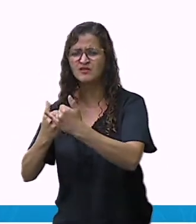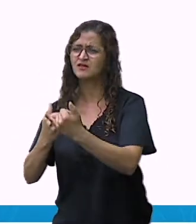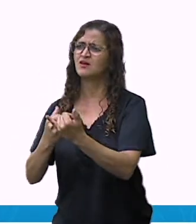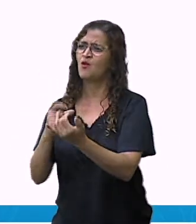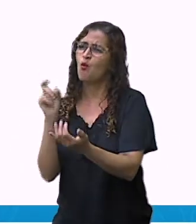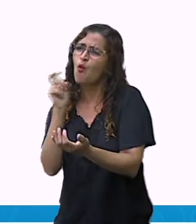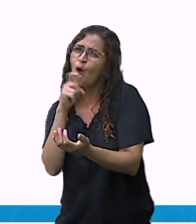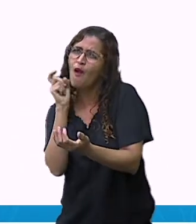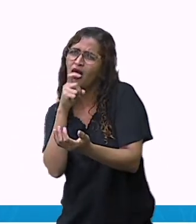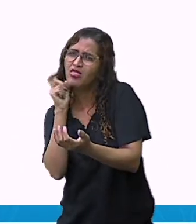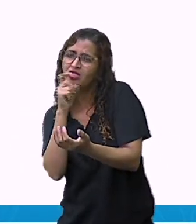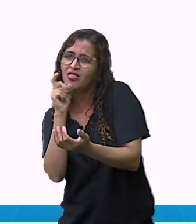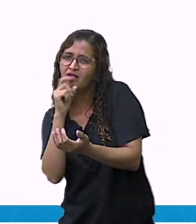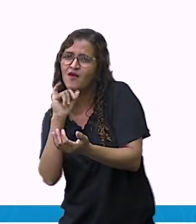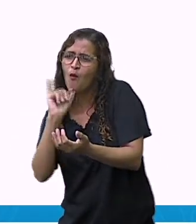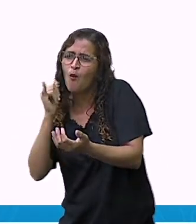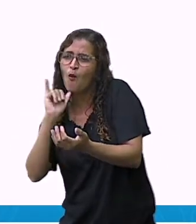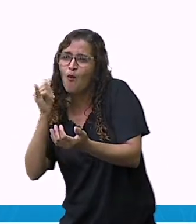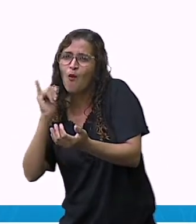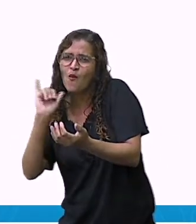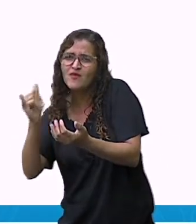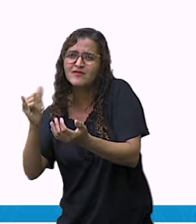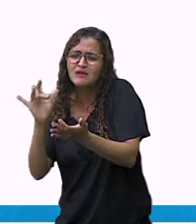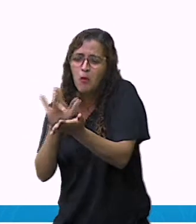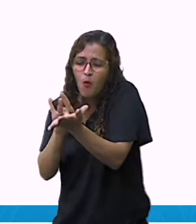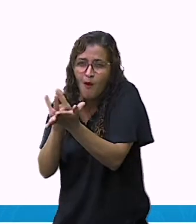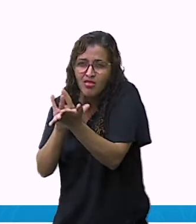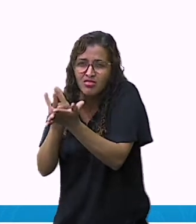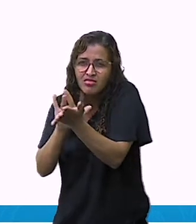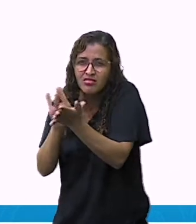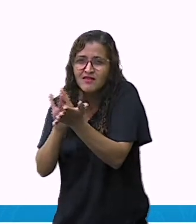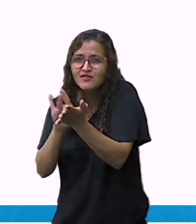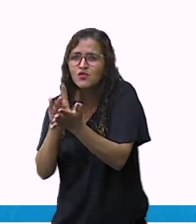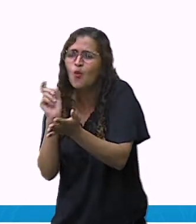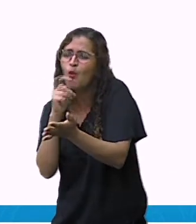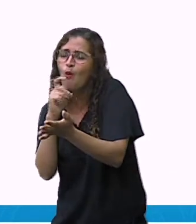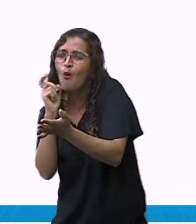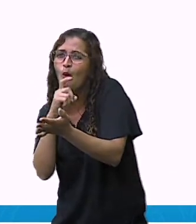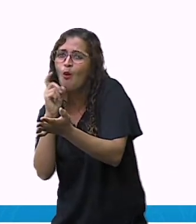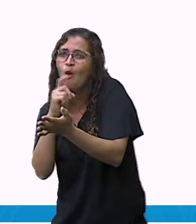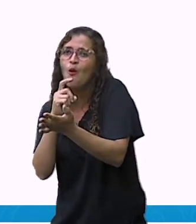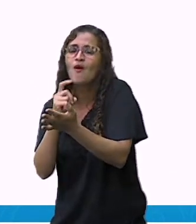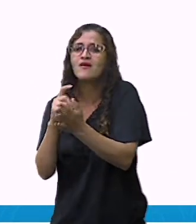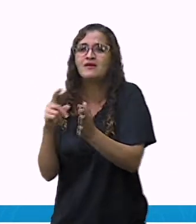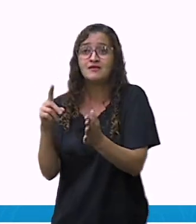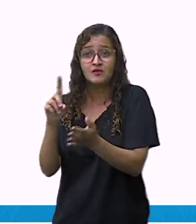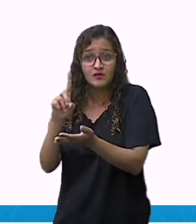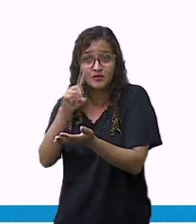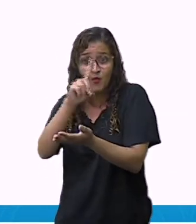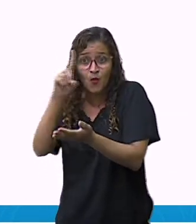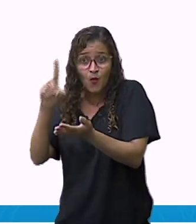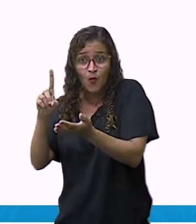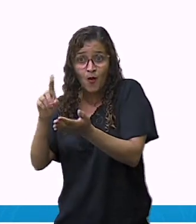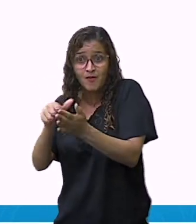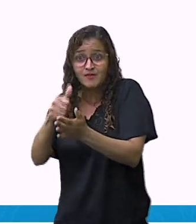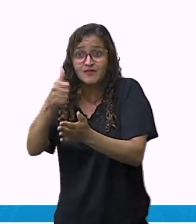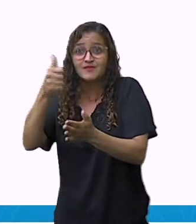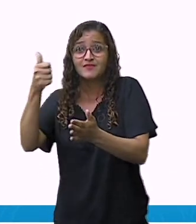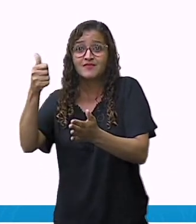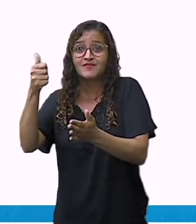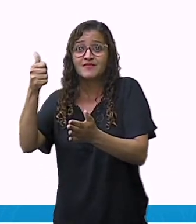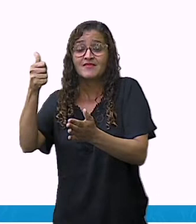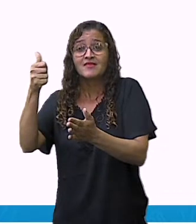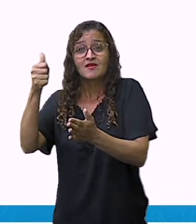de fazer pegadinhas. Dia 1º de abril, todo mundo sabe que é o dia